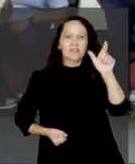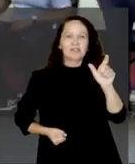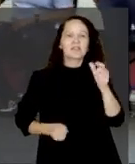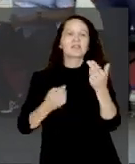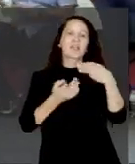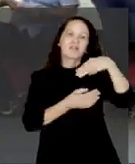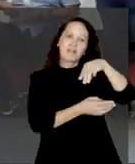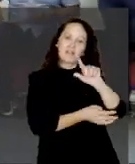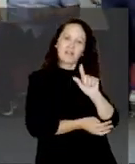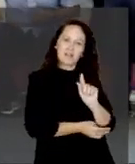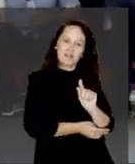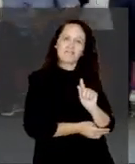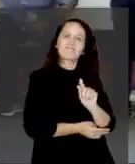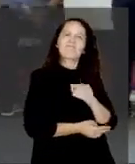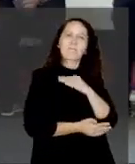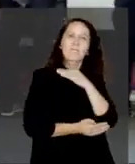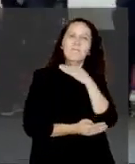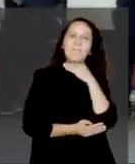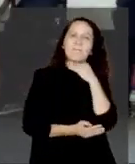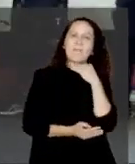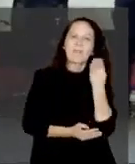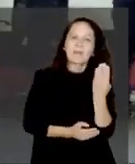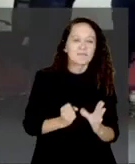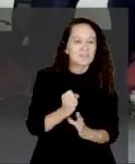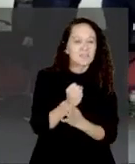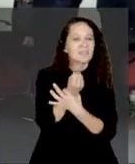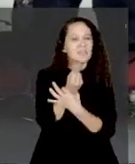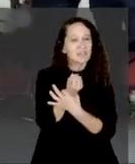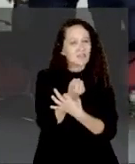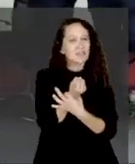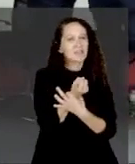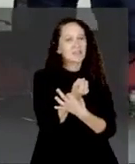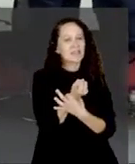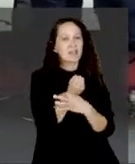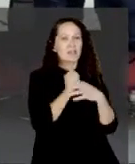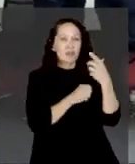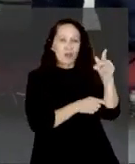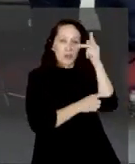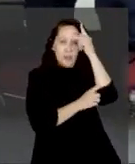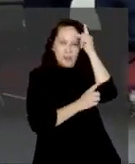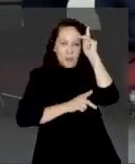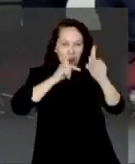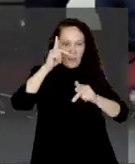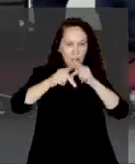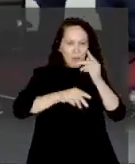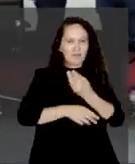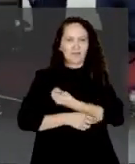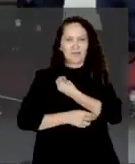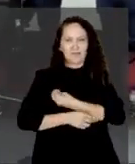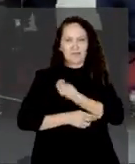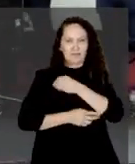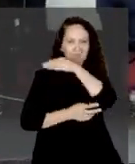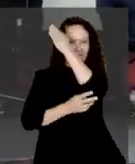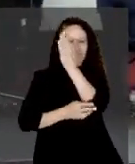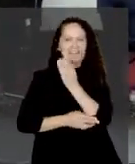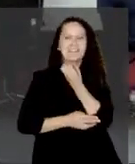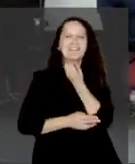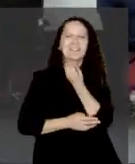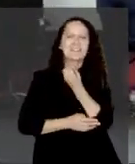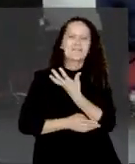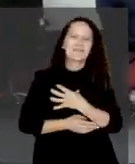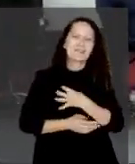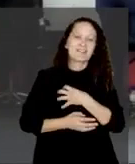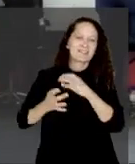que vocês depois, sabe, contem esse filme para as pessoas que vocês conhecem, na fábrica,